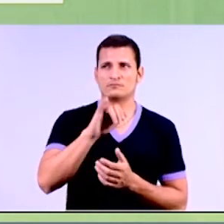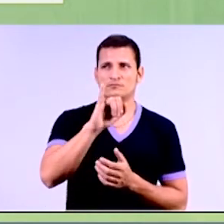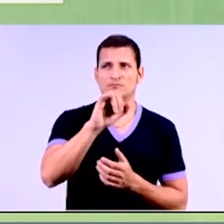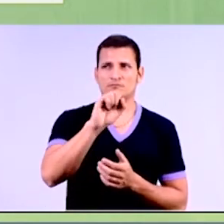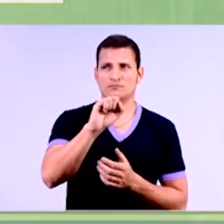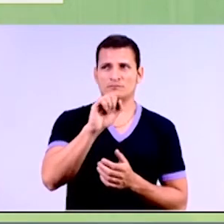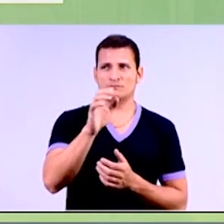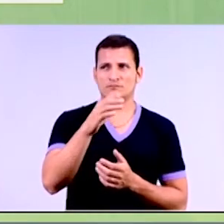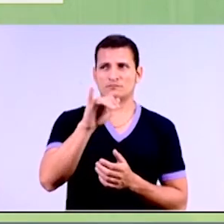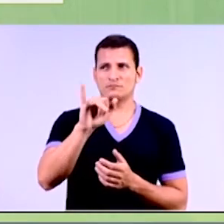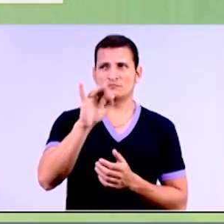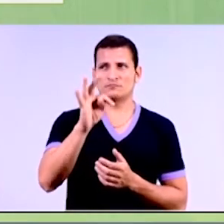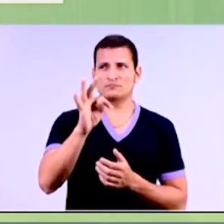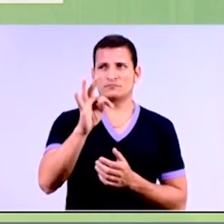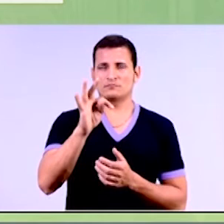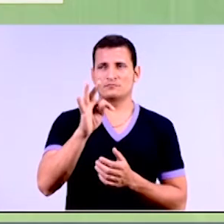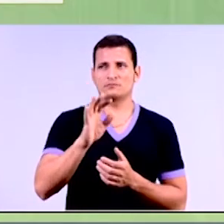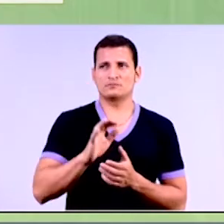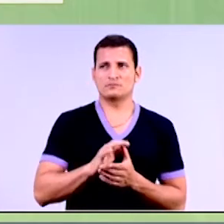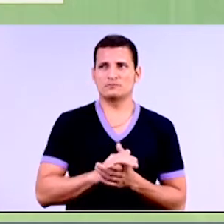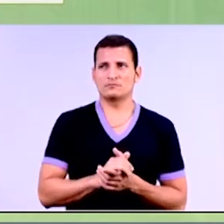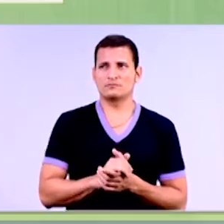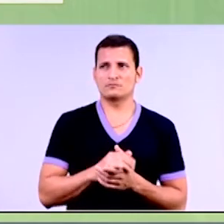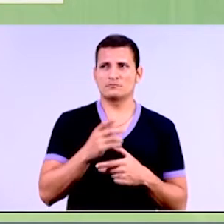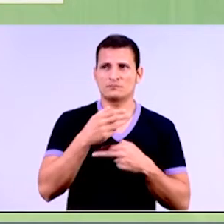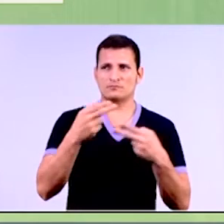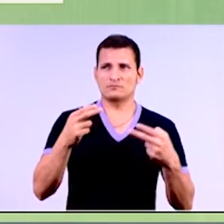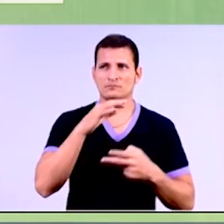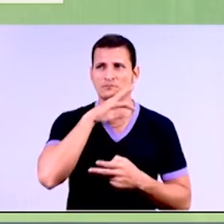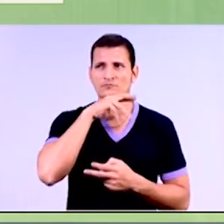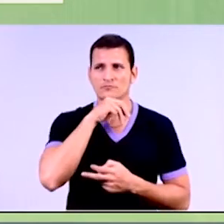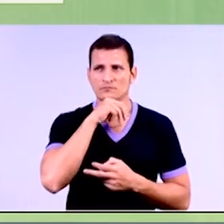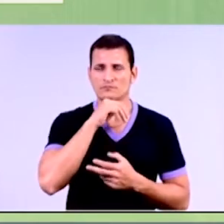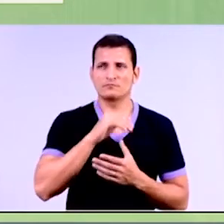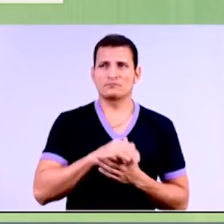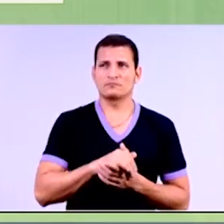Is it? Ele ou ela para objetos e animais é ou está?